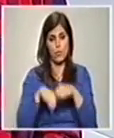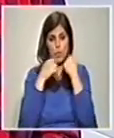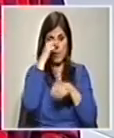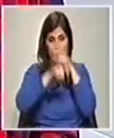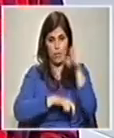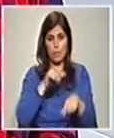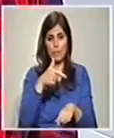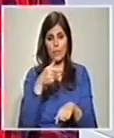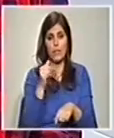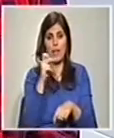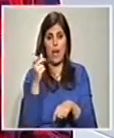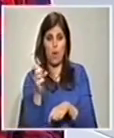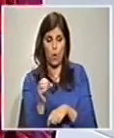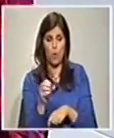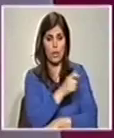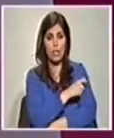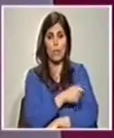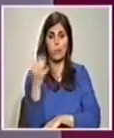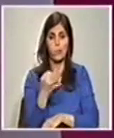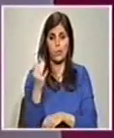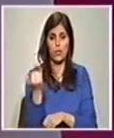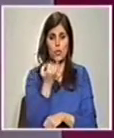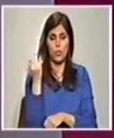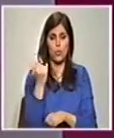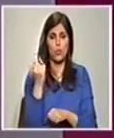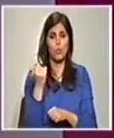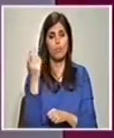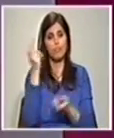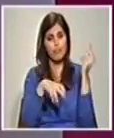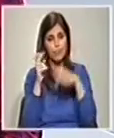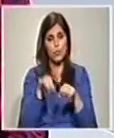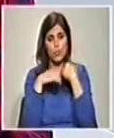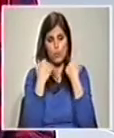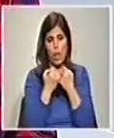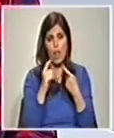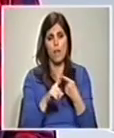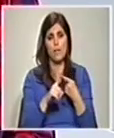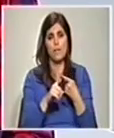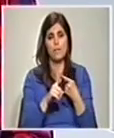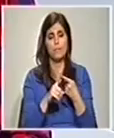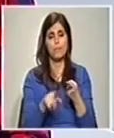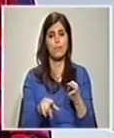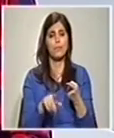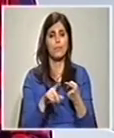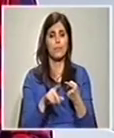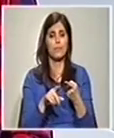o Tiago Pereira, da Delegação do Porto, do Instituto de Empreendedorismo Social, Social Business